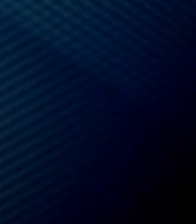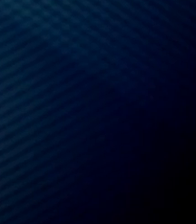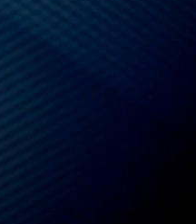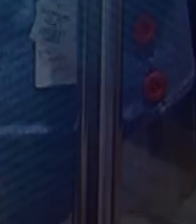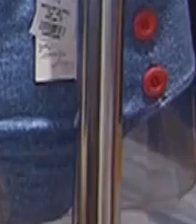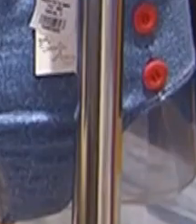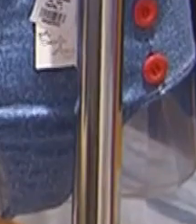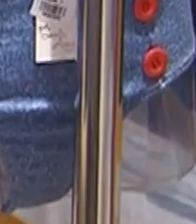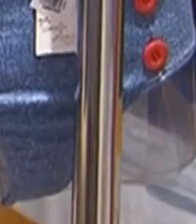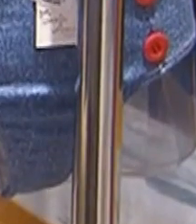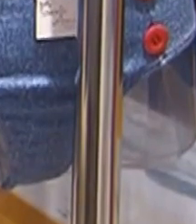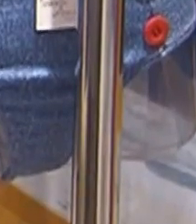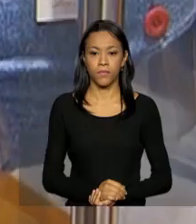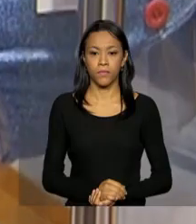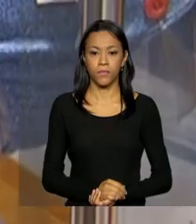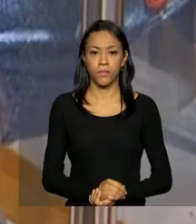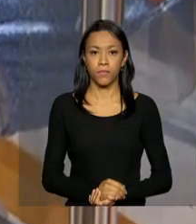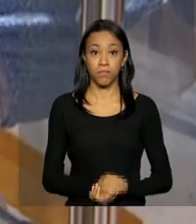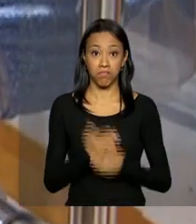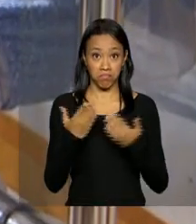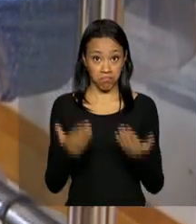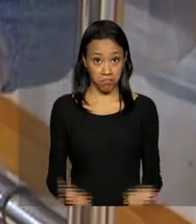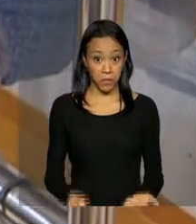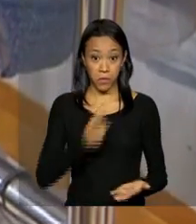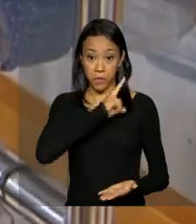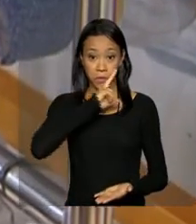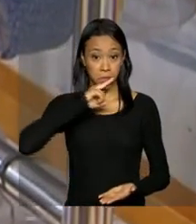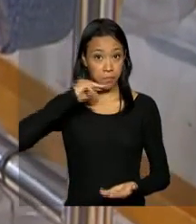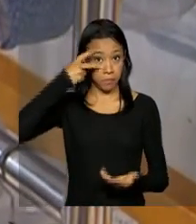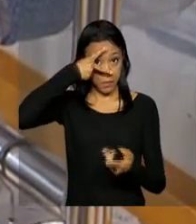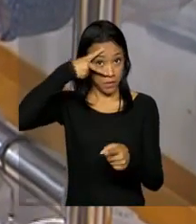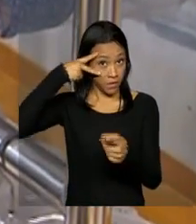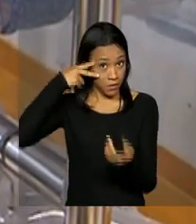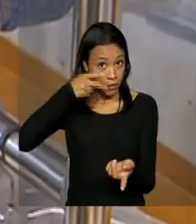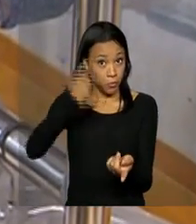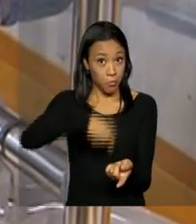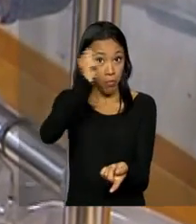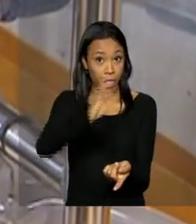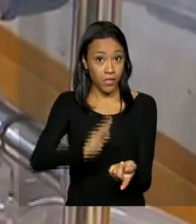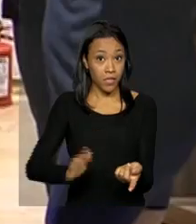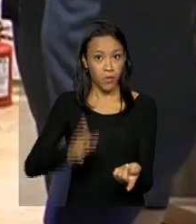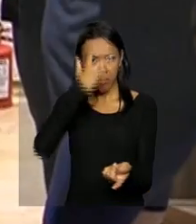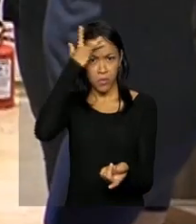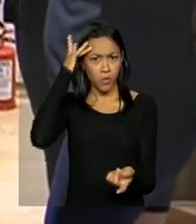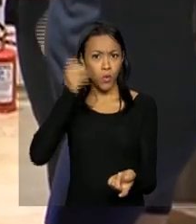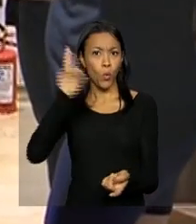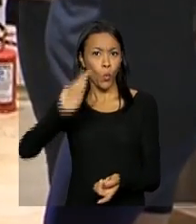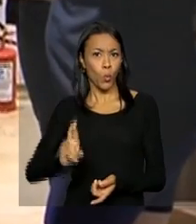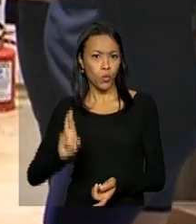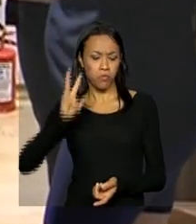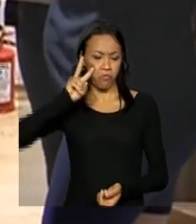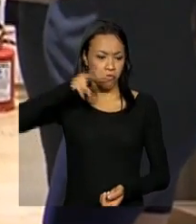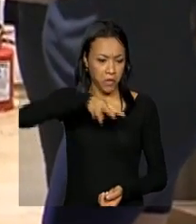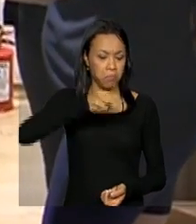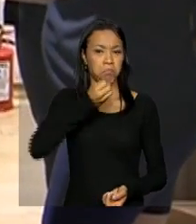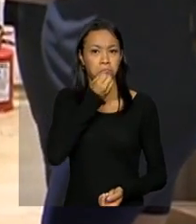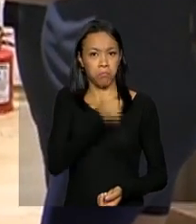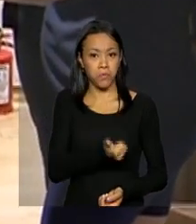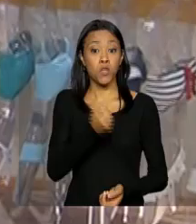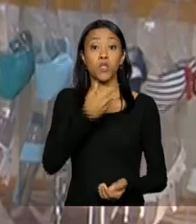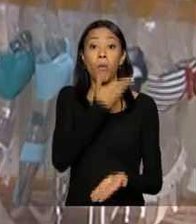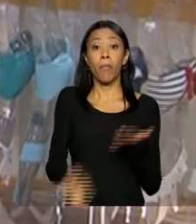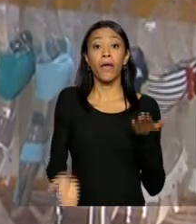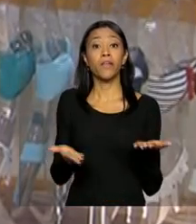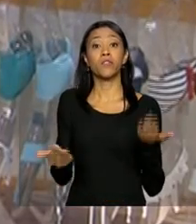financiamento quem diria que os biquínis brasileiros iam chamar a atenção dos russos o país só perde para os Estados